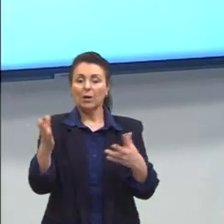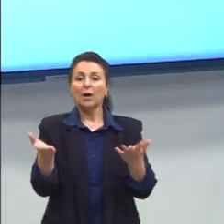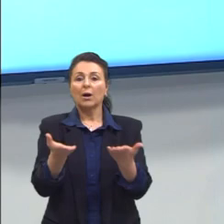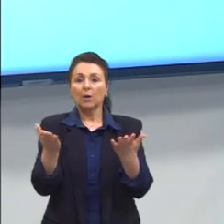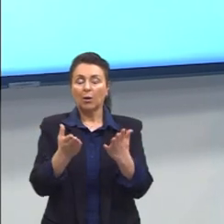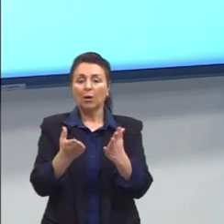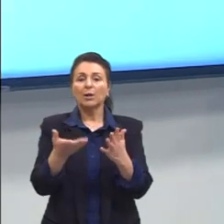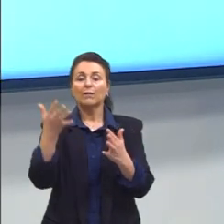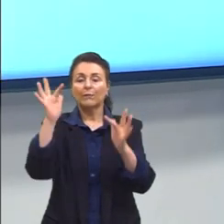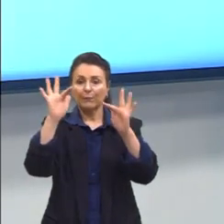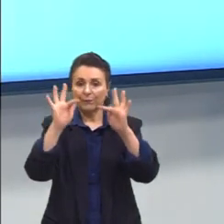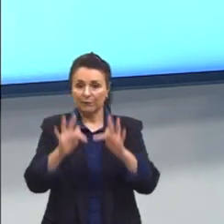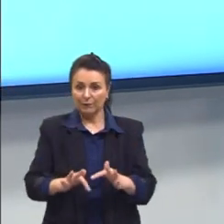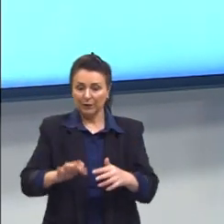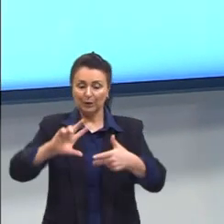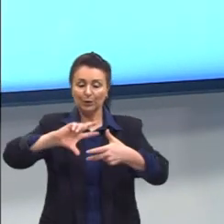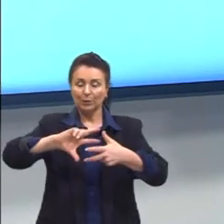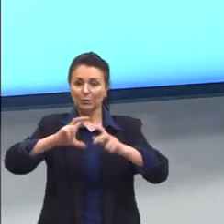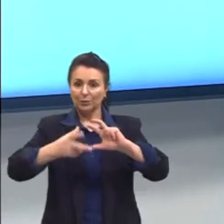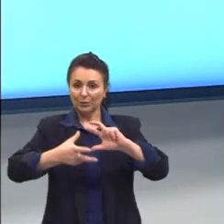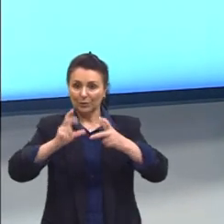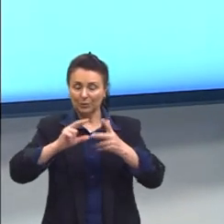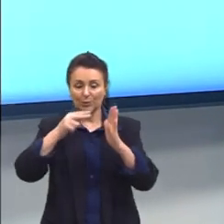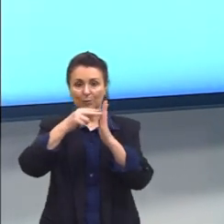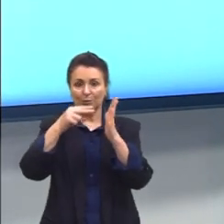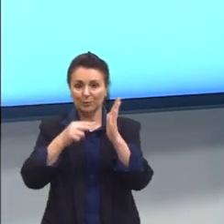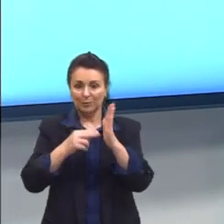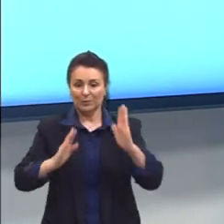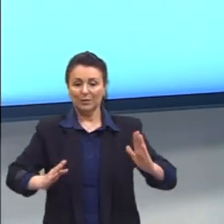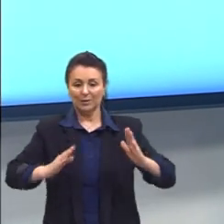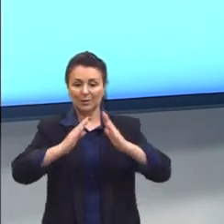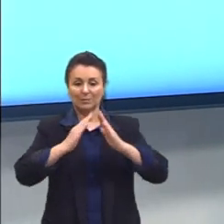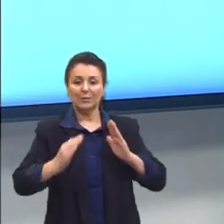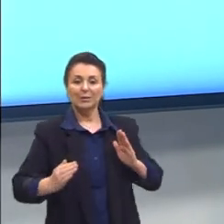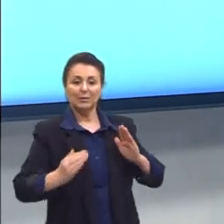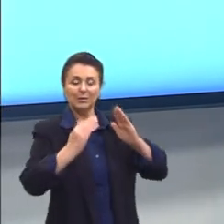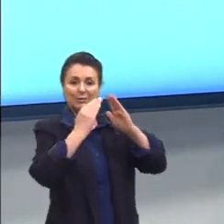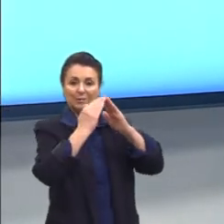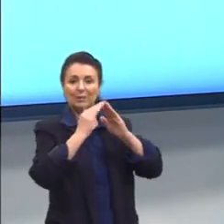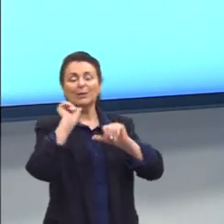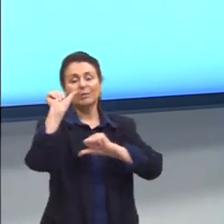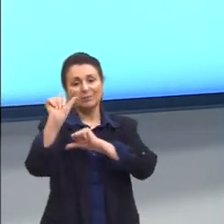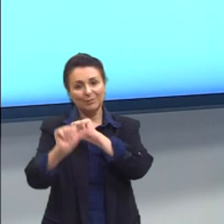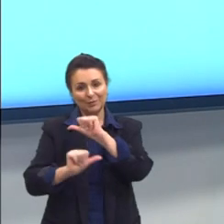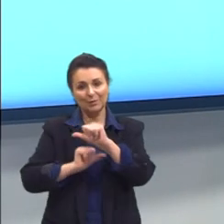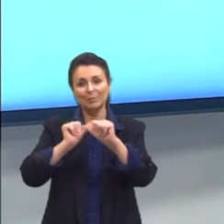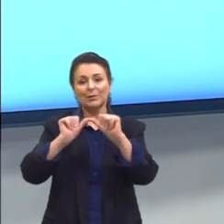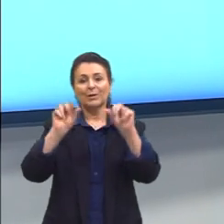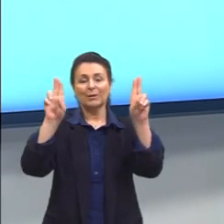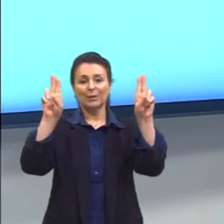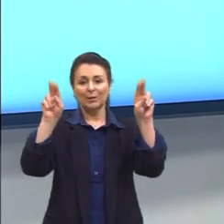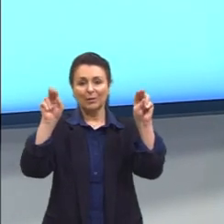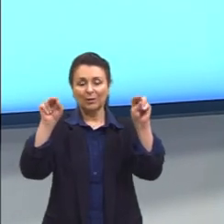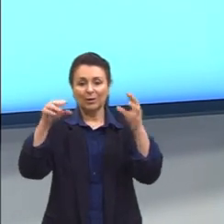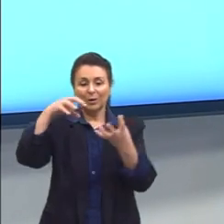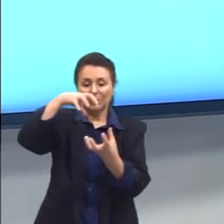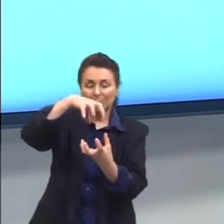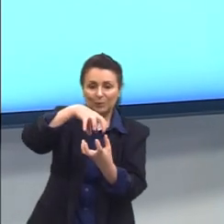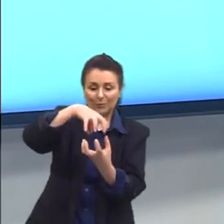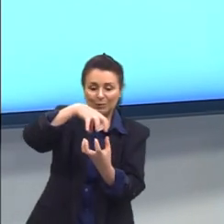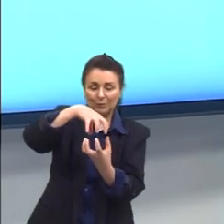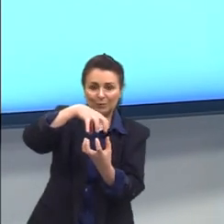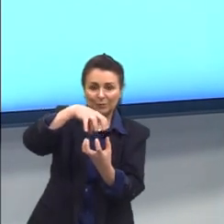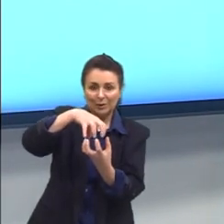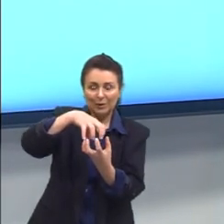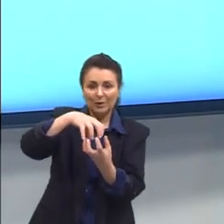prismas e as pirâmides e nós vamos entrar ali nos corpos redondos Então a gente vai estudar a esfera o cilindro eo cone